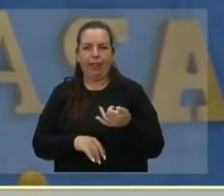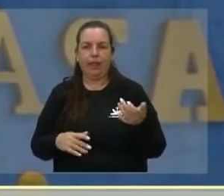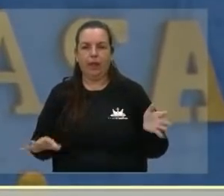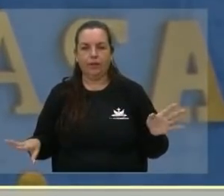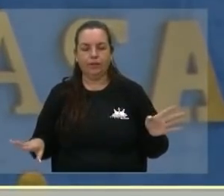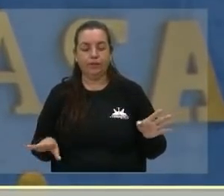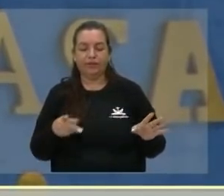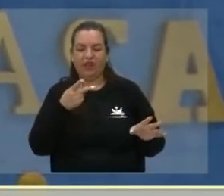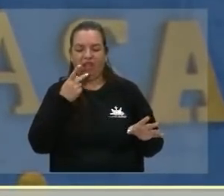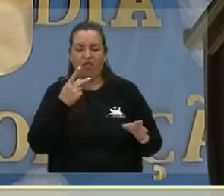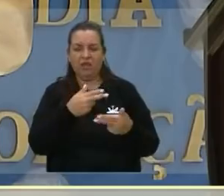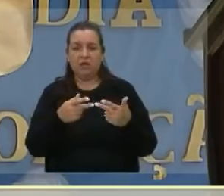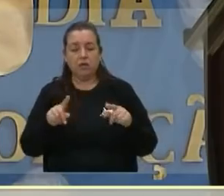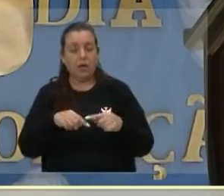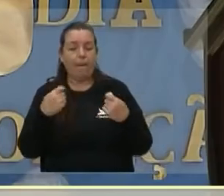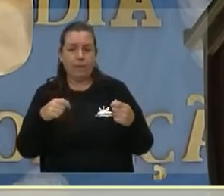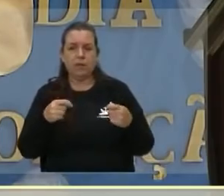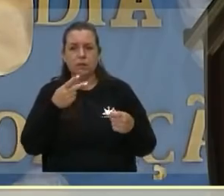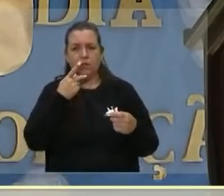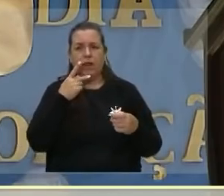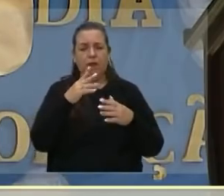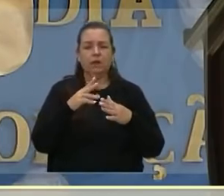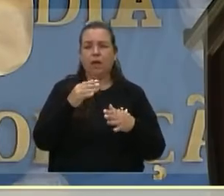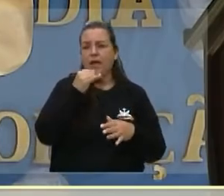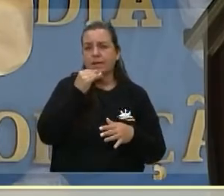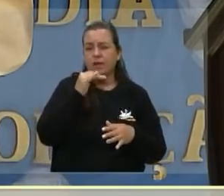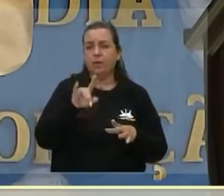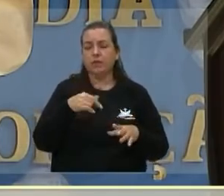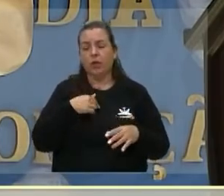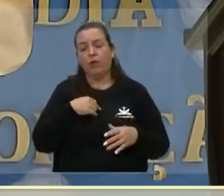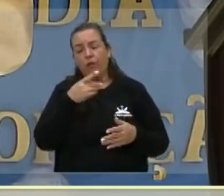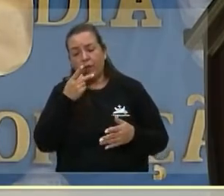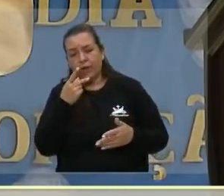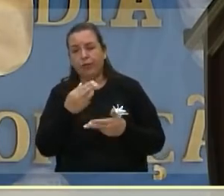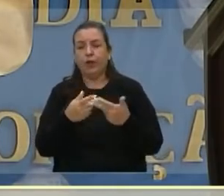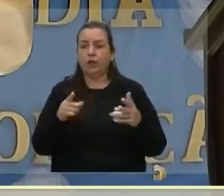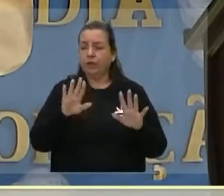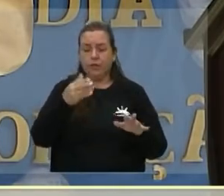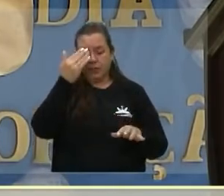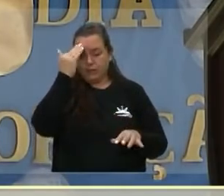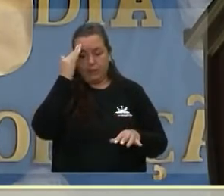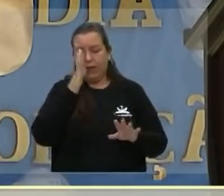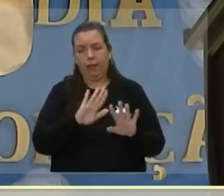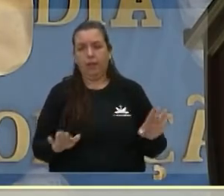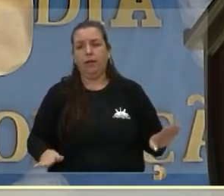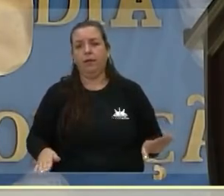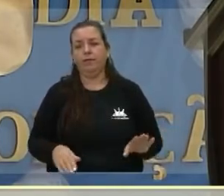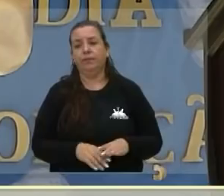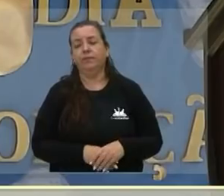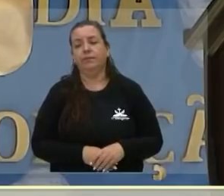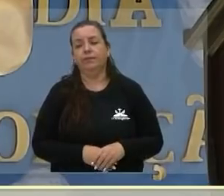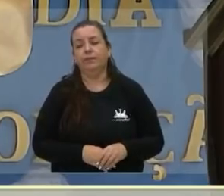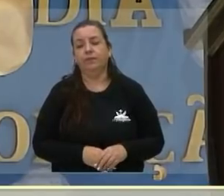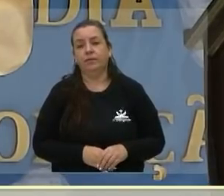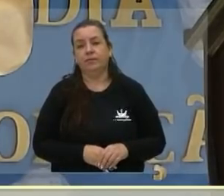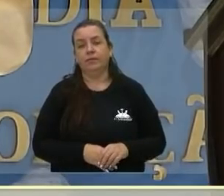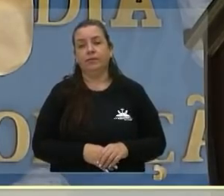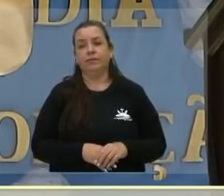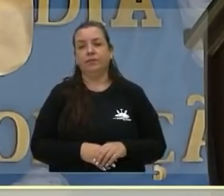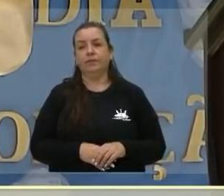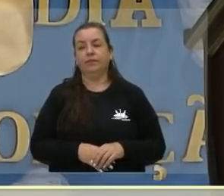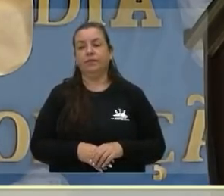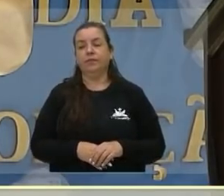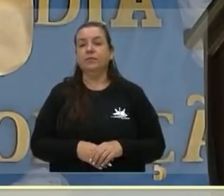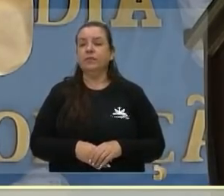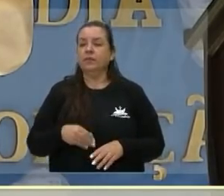padrão fala essas coisas na igreja eu preciso da exemplo senão eu fico falando com água com açúcar para sua não entendi e tu não a